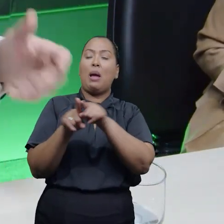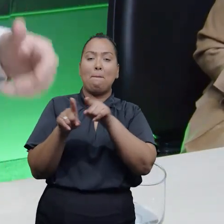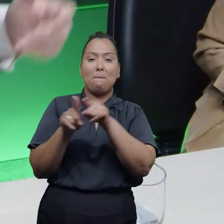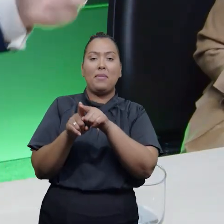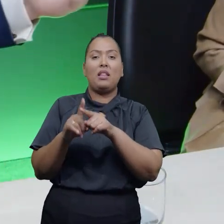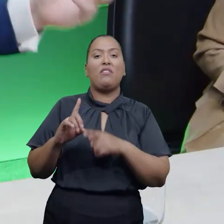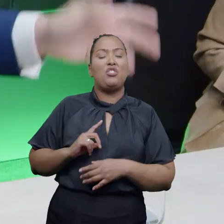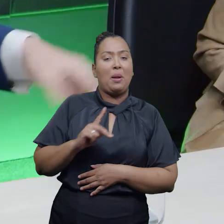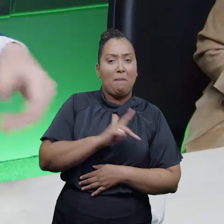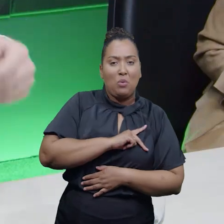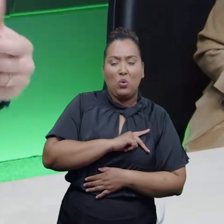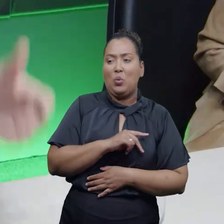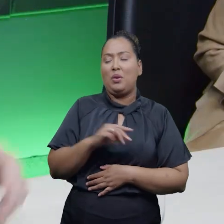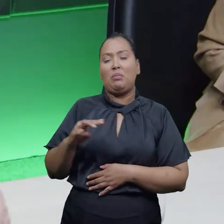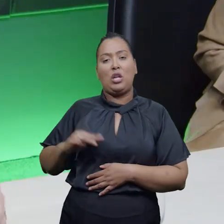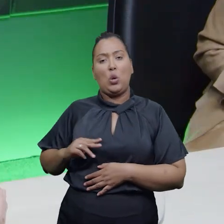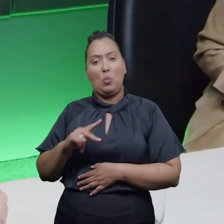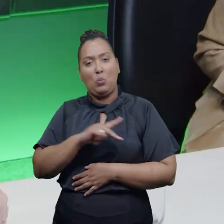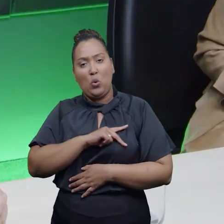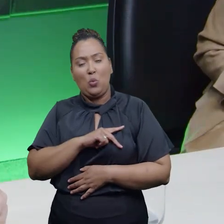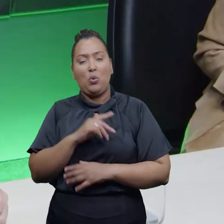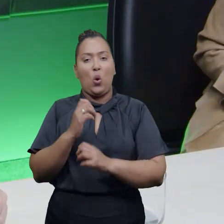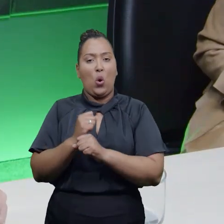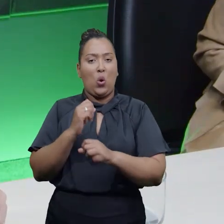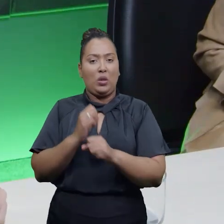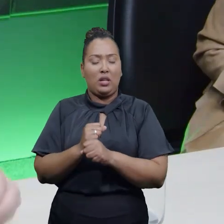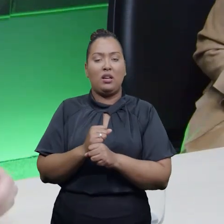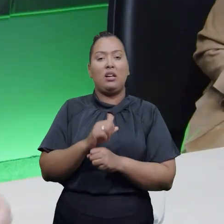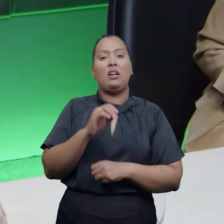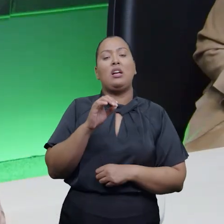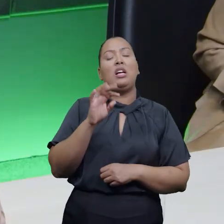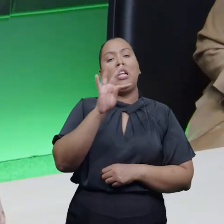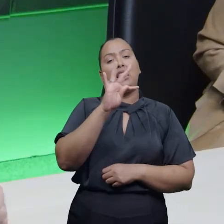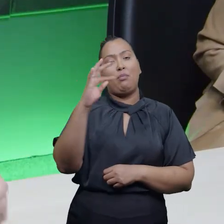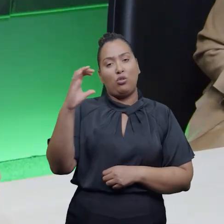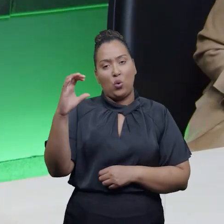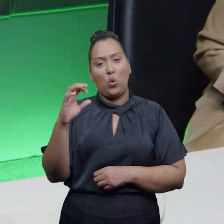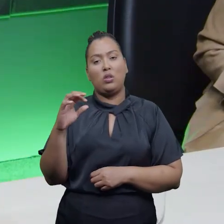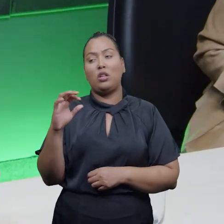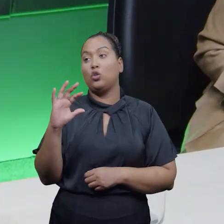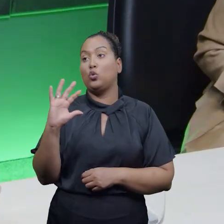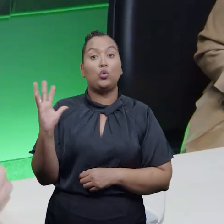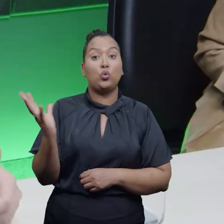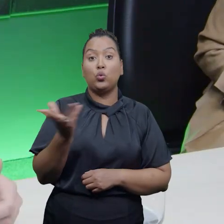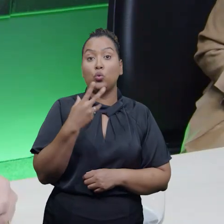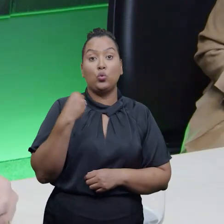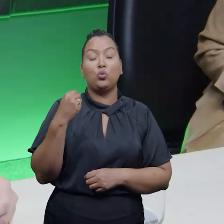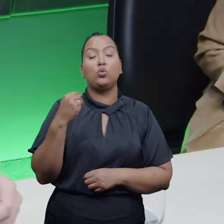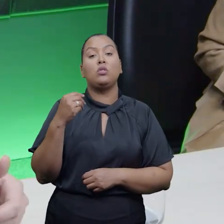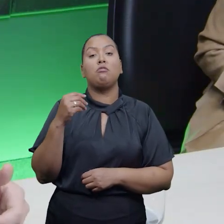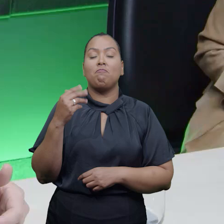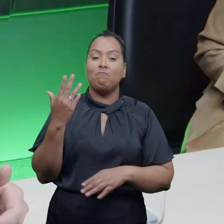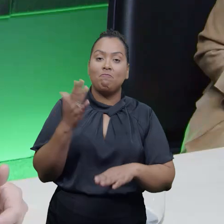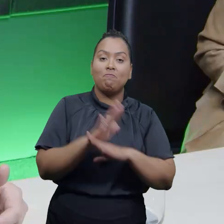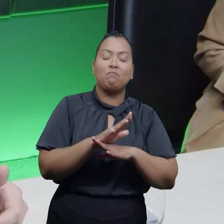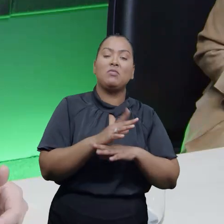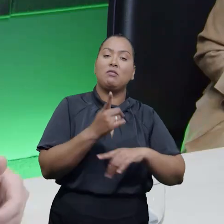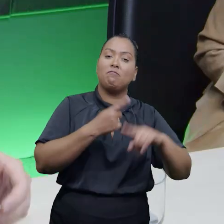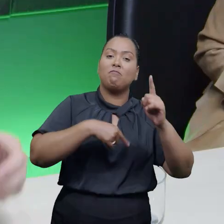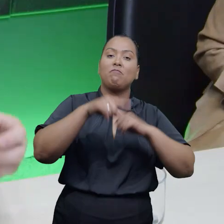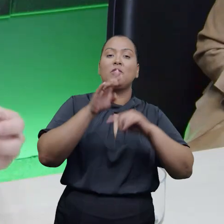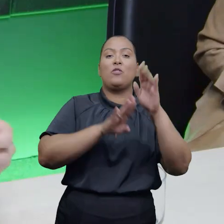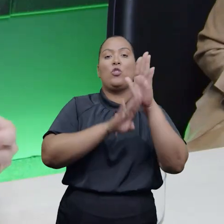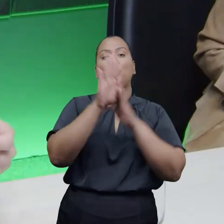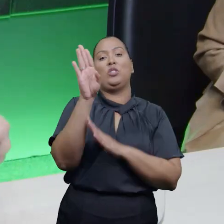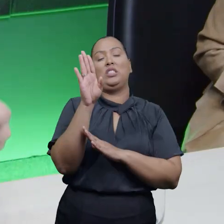de instituições autônomas como a Defensoria, o Ministério Público de Contas, Tribunal de Contas. Então, acho que nesse aspecto é uma